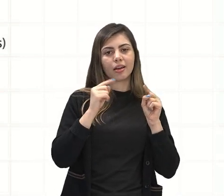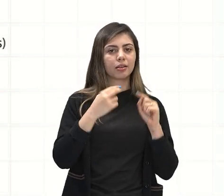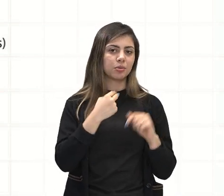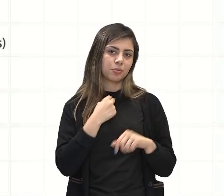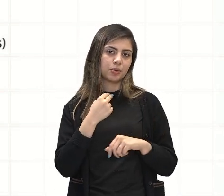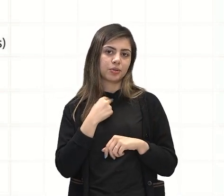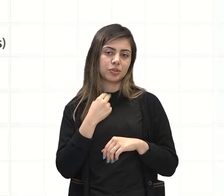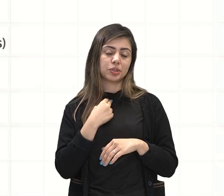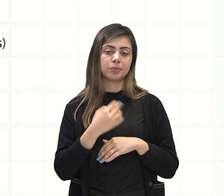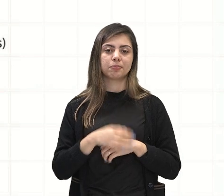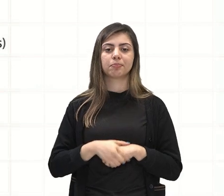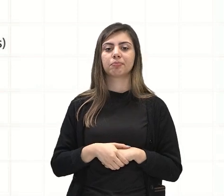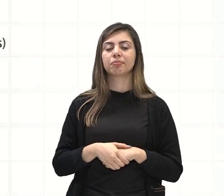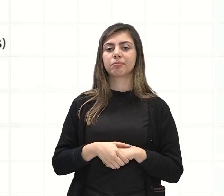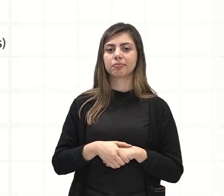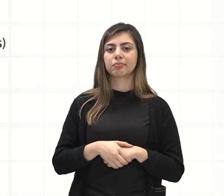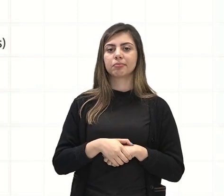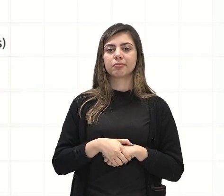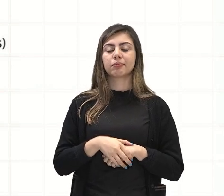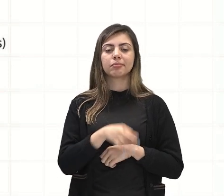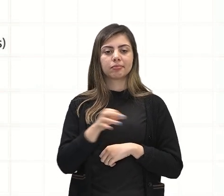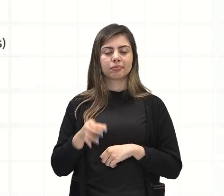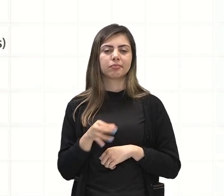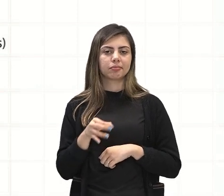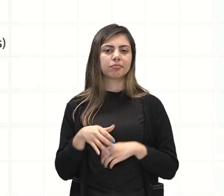contrariados, jamais poderiam ser